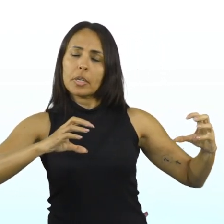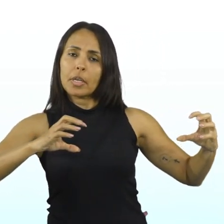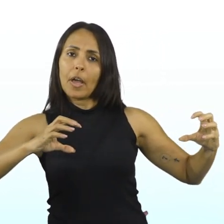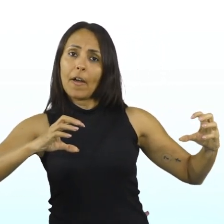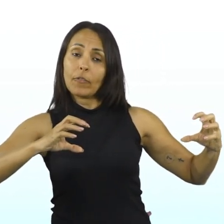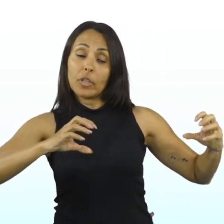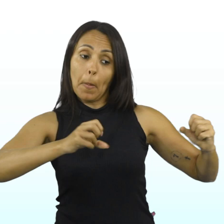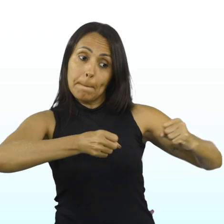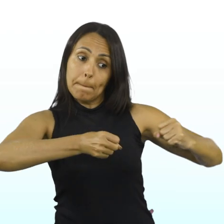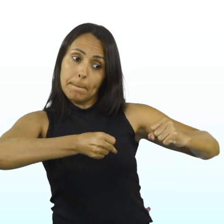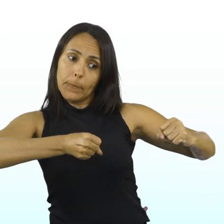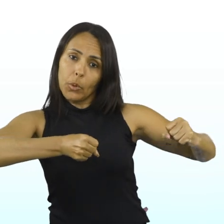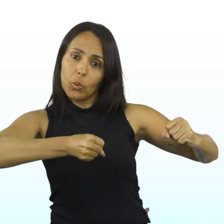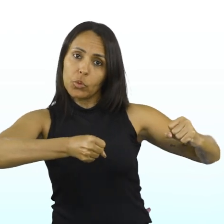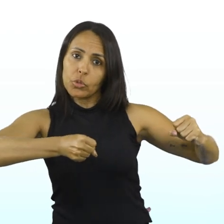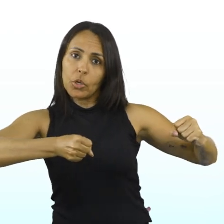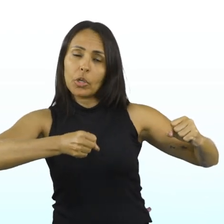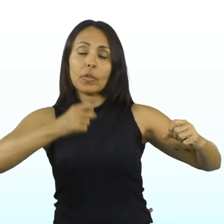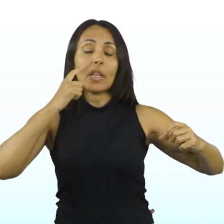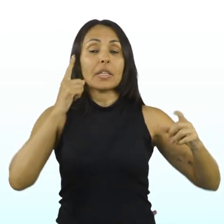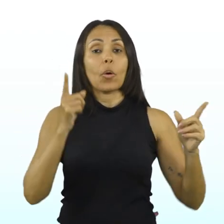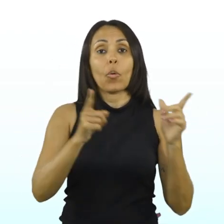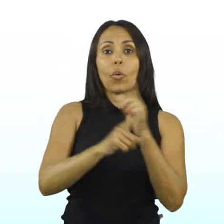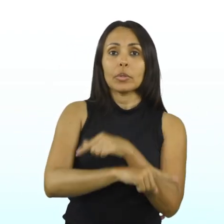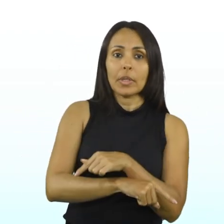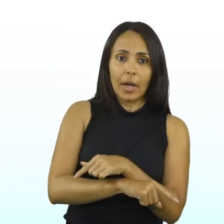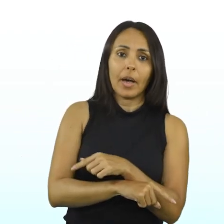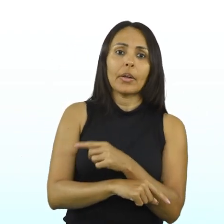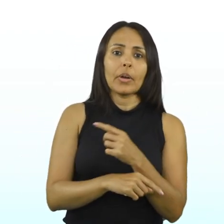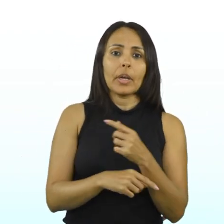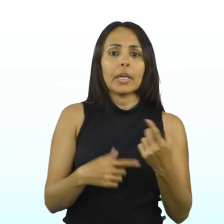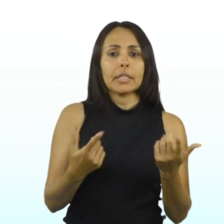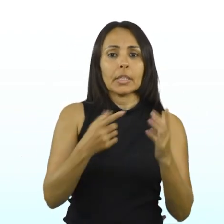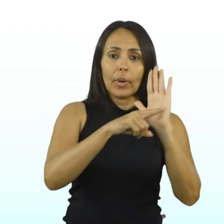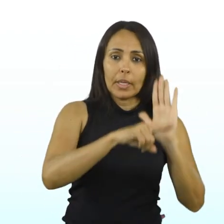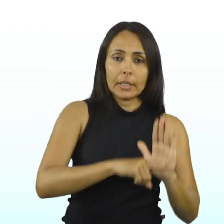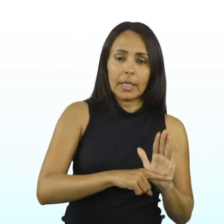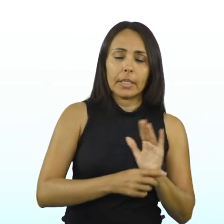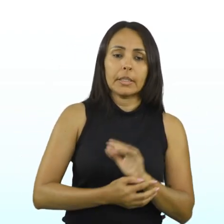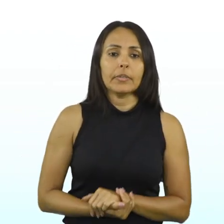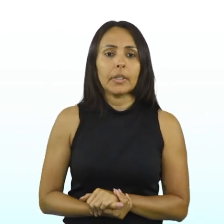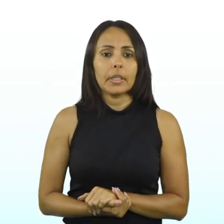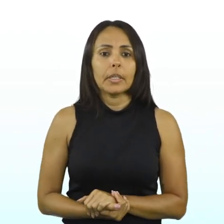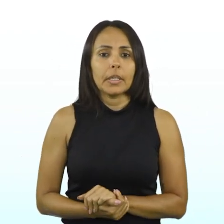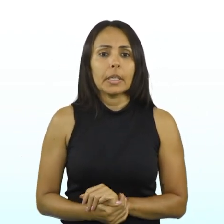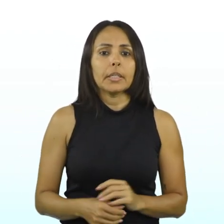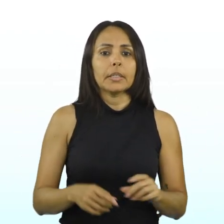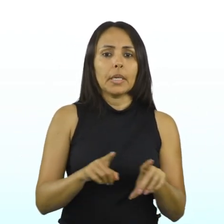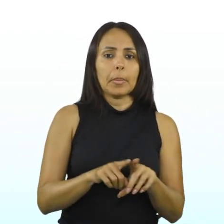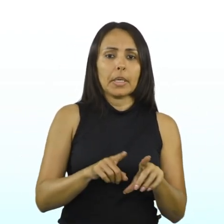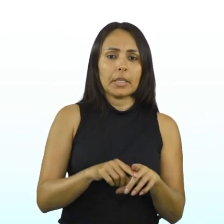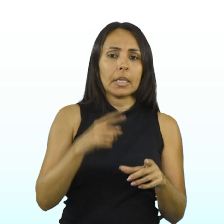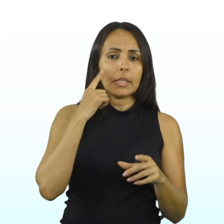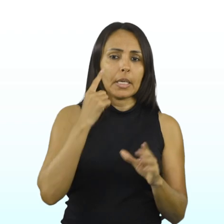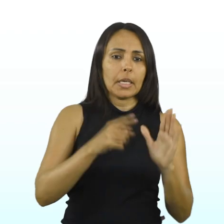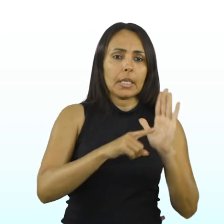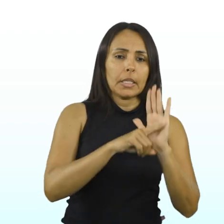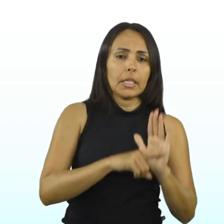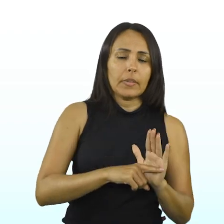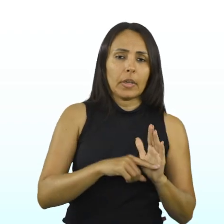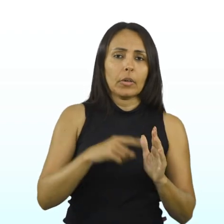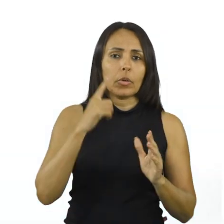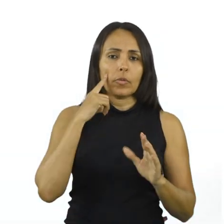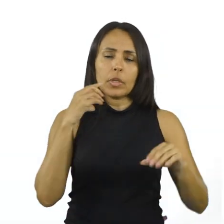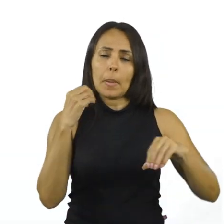está puxando a mola, ela está no sentido contrário, por isso que ela é negativa. E será negativa quando você está deformando